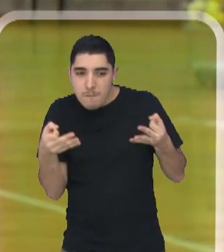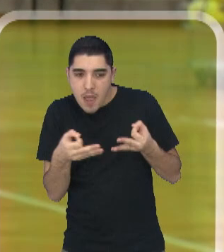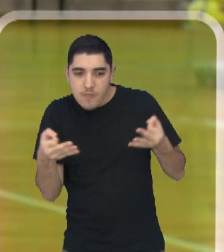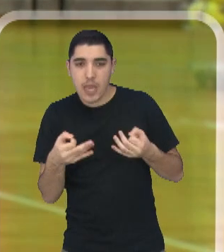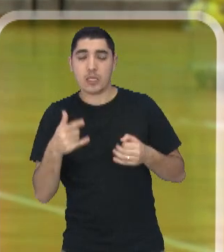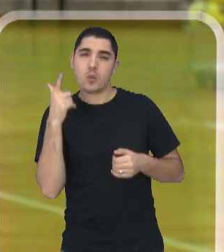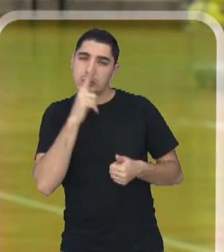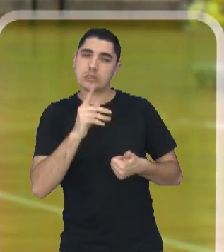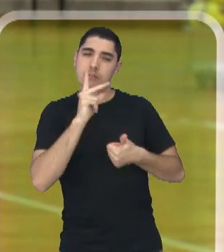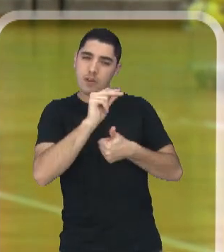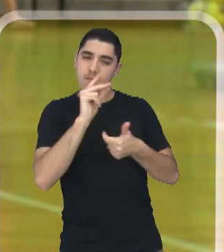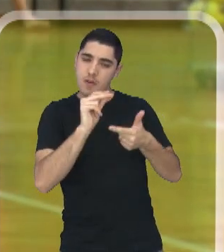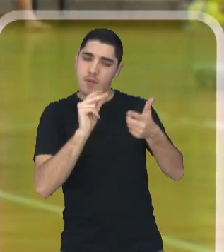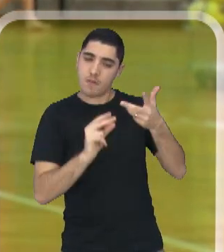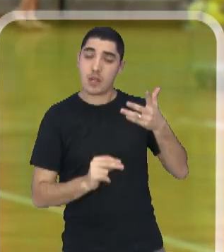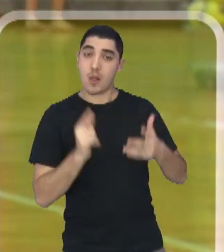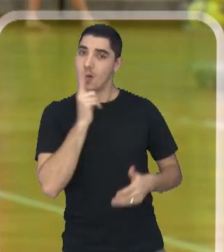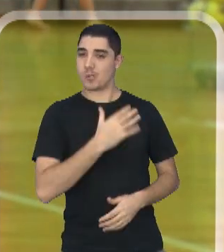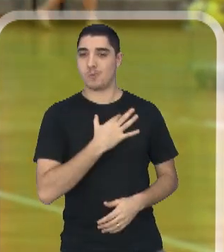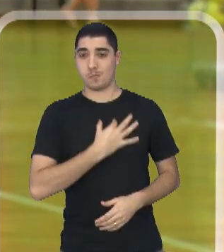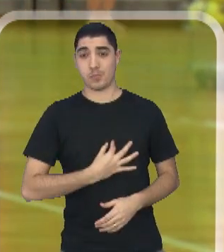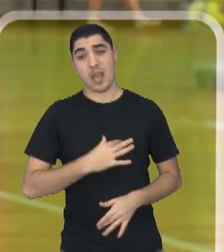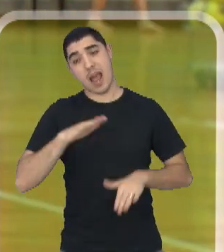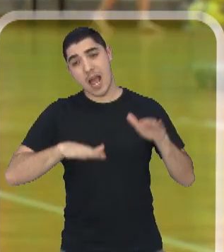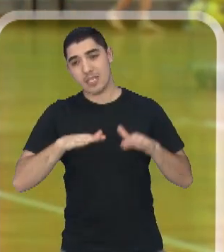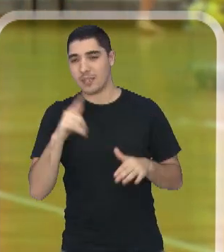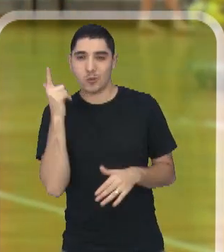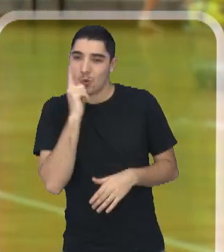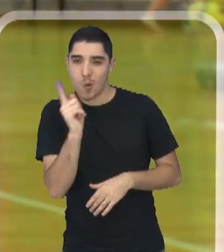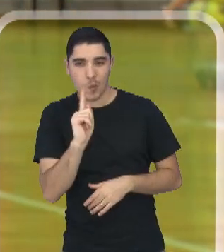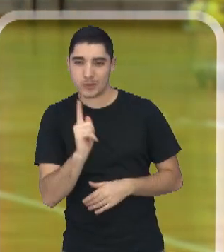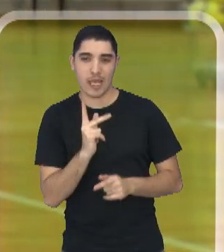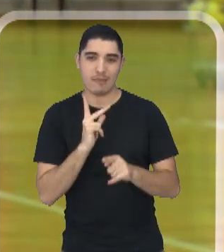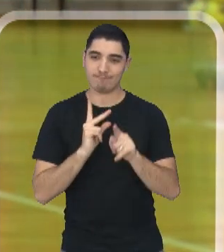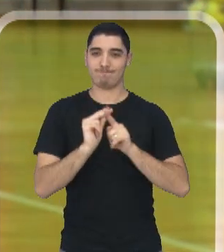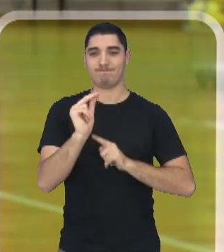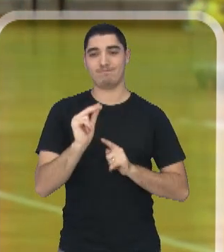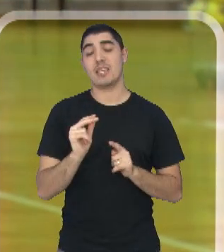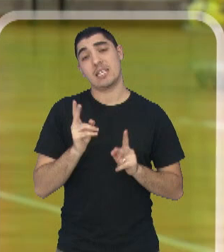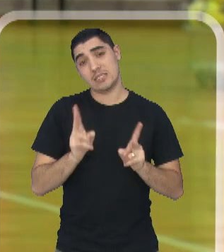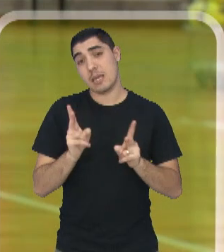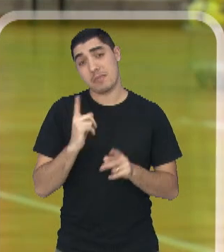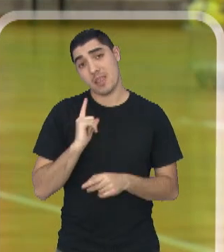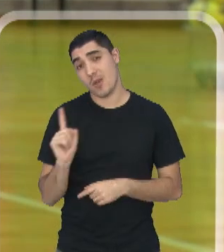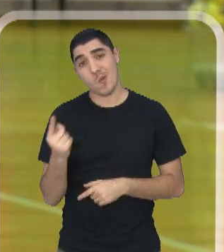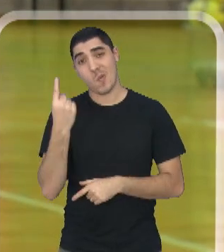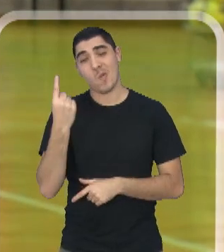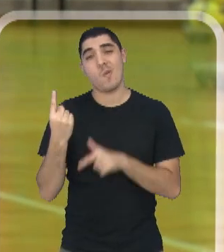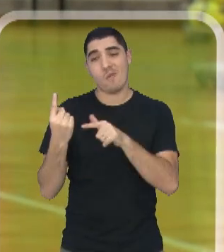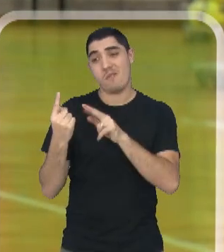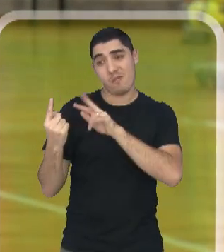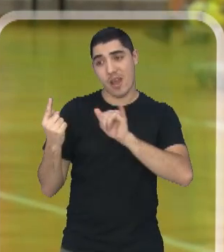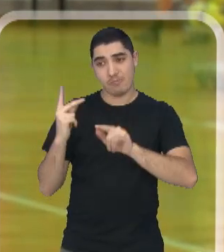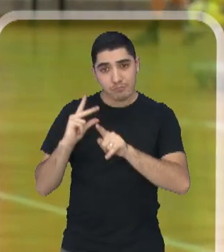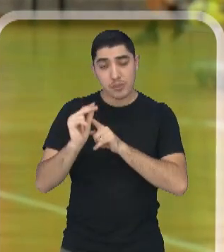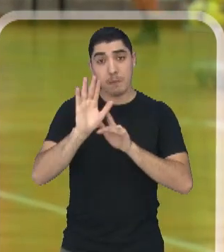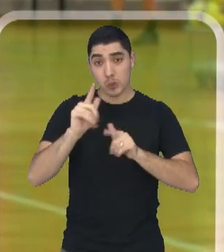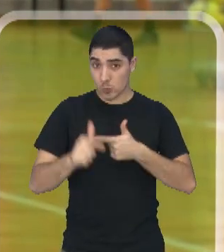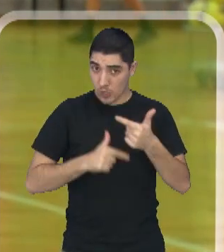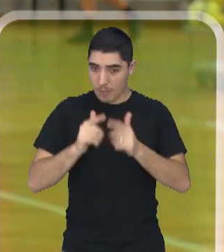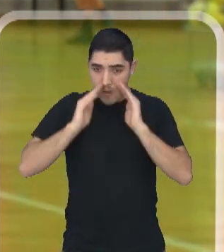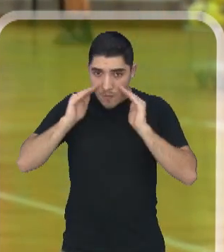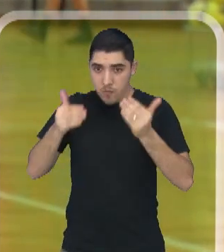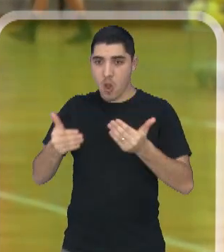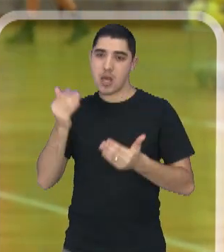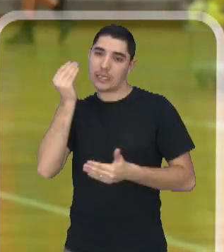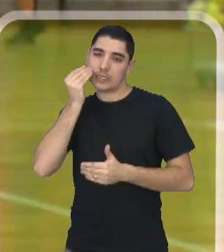vitórias, a gente busca o melhor lugar no pódio. Nem sempre é possível atingir, né? Porque é uma equipe que vai acabar ganhando o campeonato, mas o trabalho é sempre visando a melhor